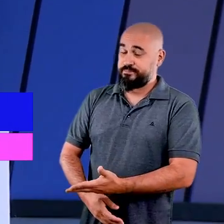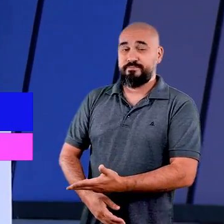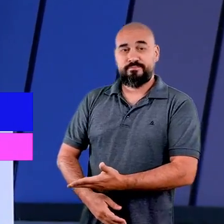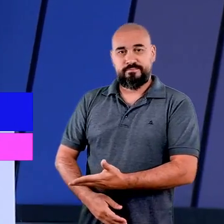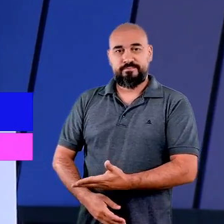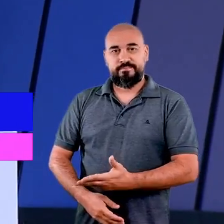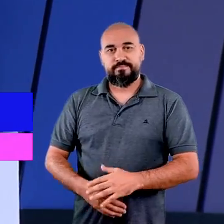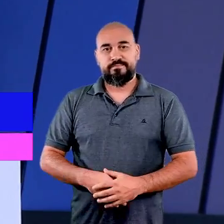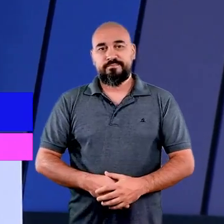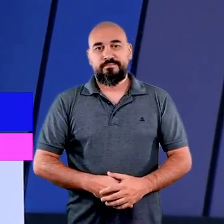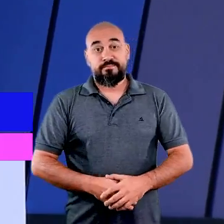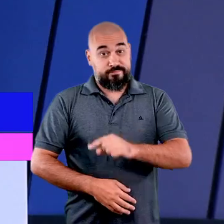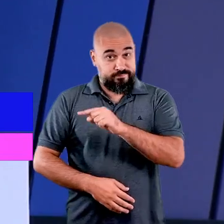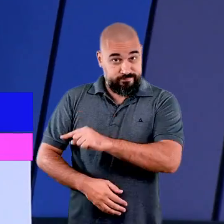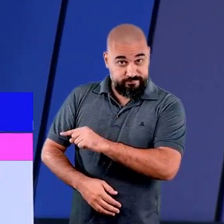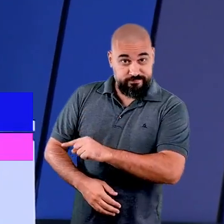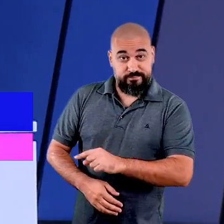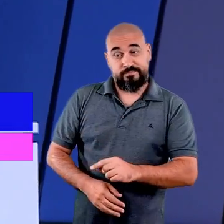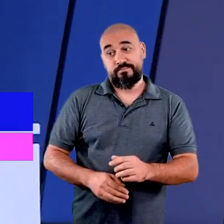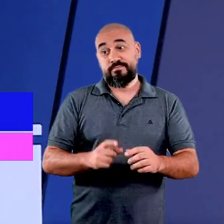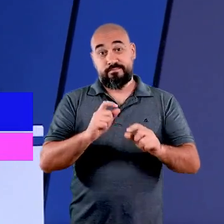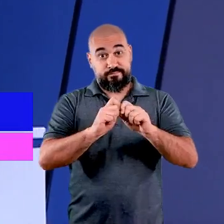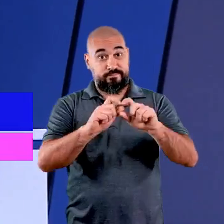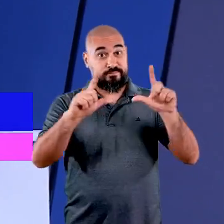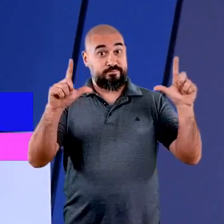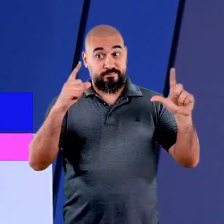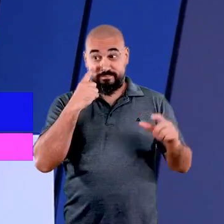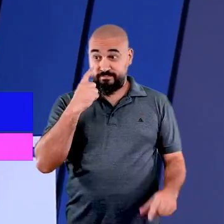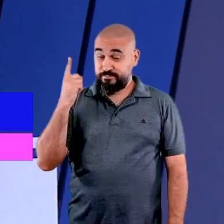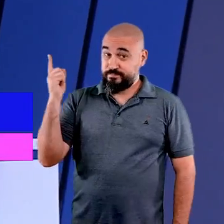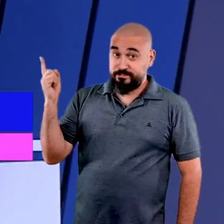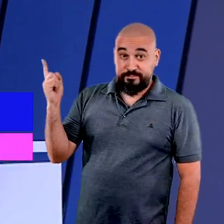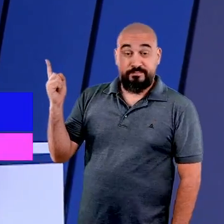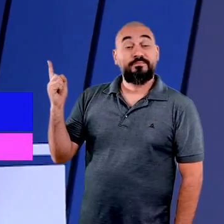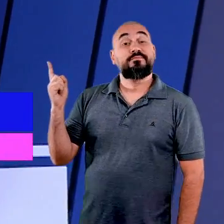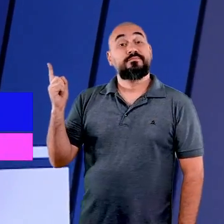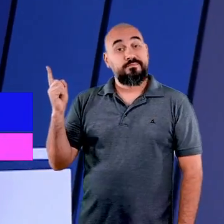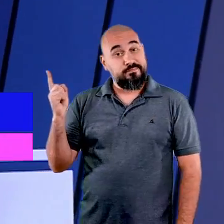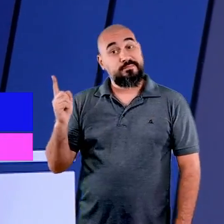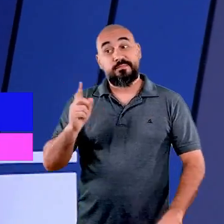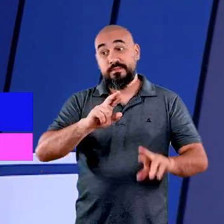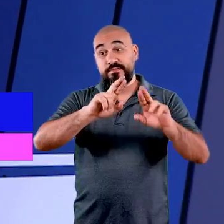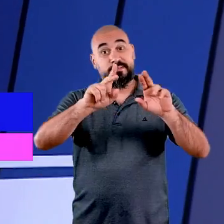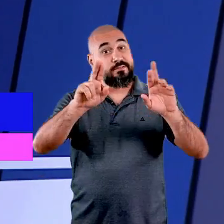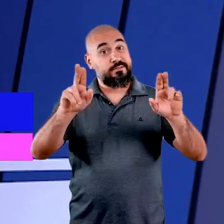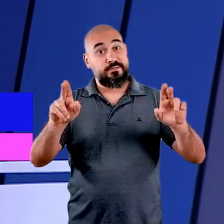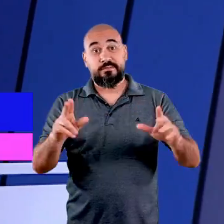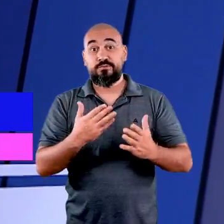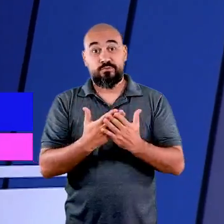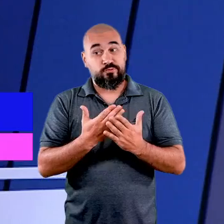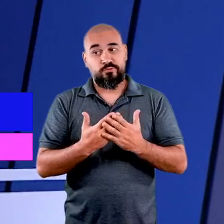novotempo.com/escola bíblica. Então você vai chegar nessa tela aqui, estude a Bíblia com o Novo Tempo, vários